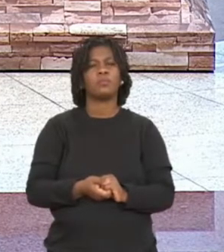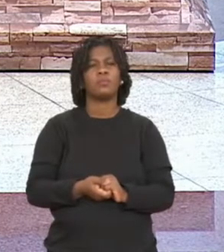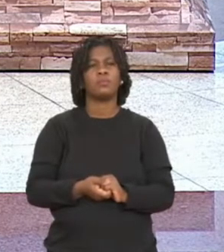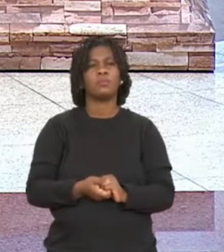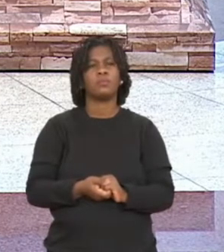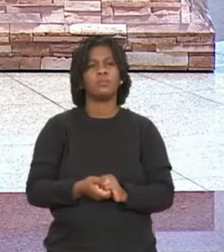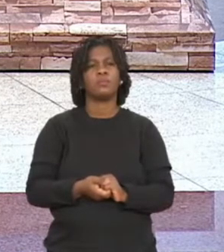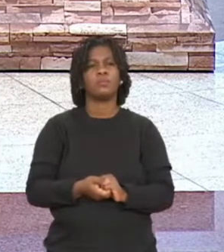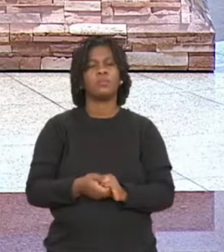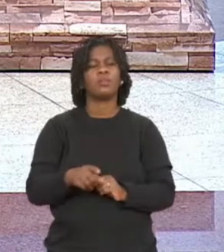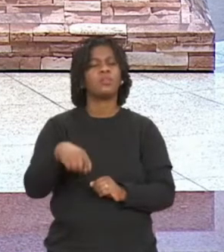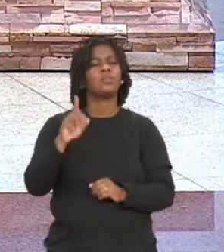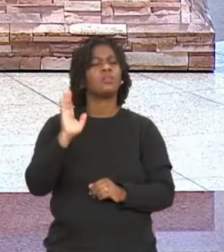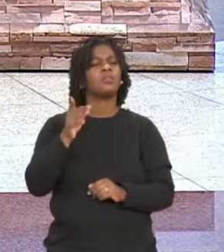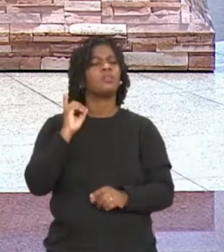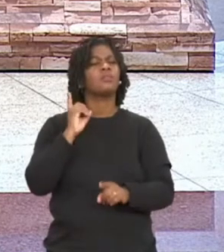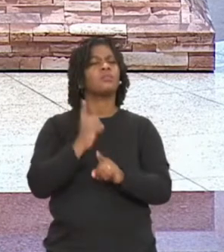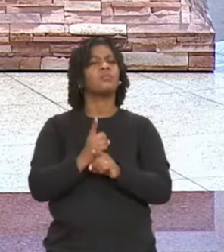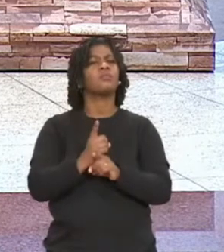Quem já achou?